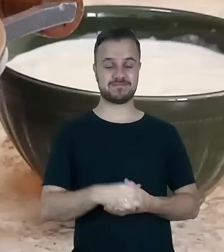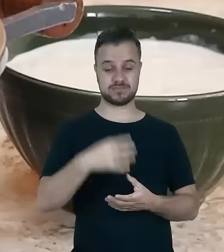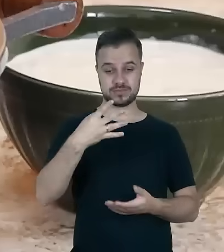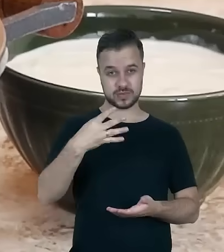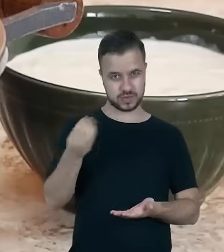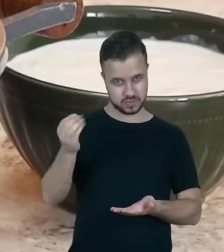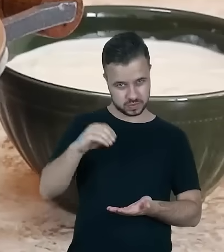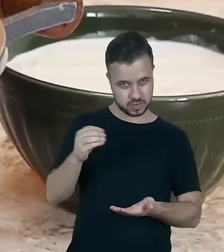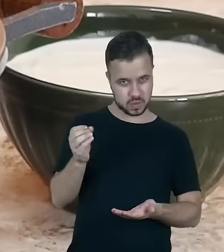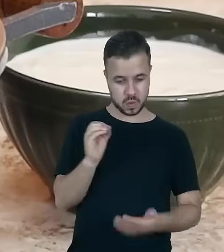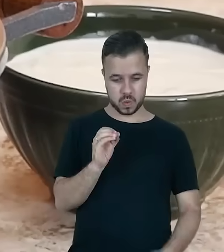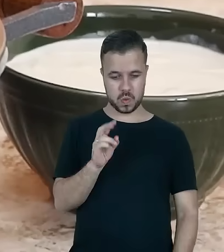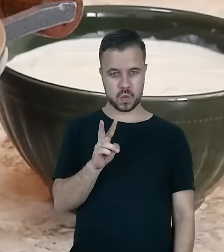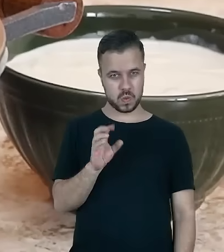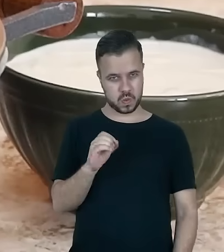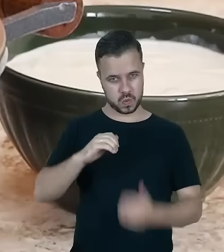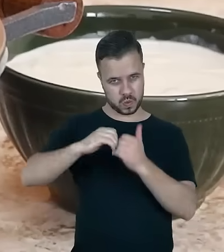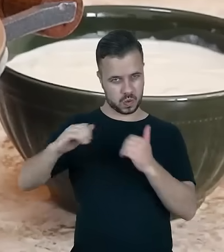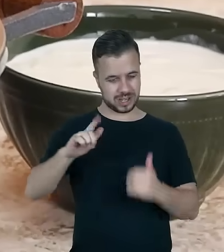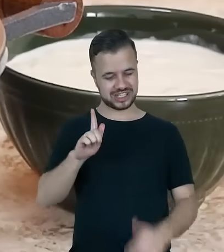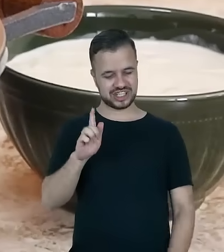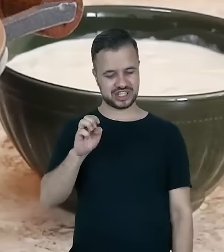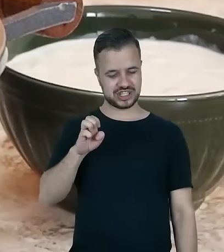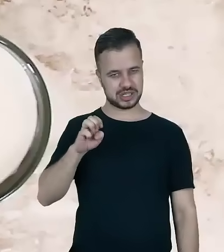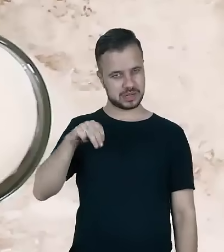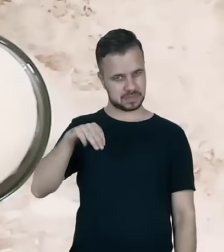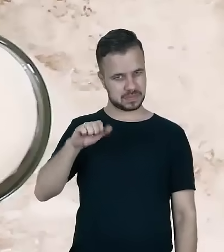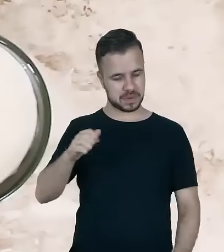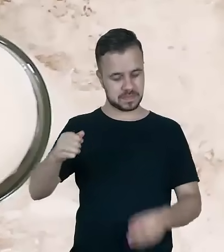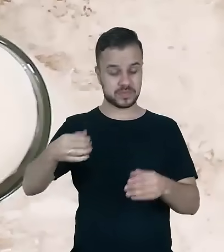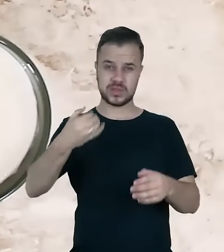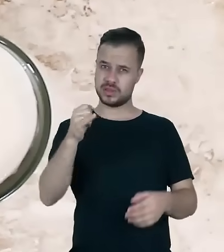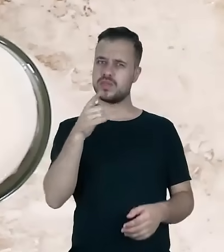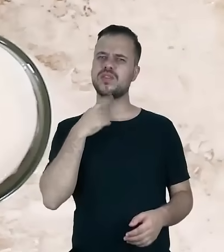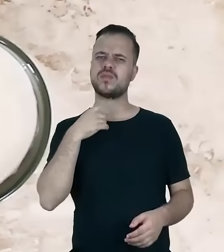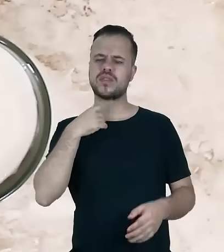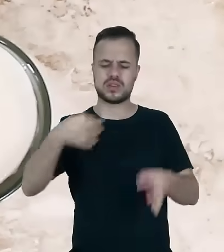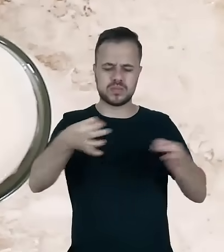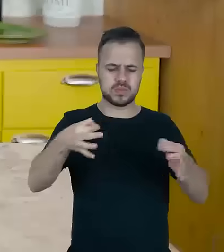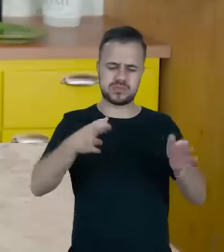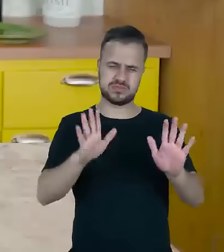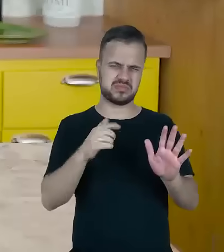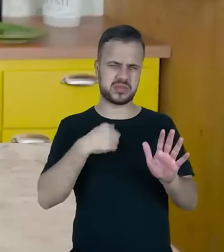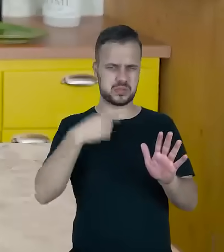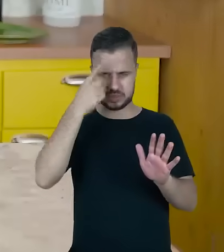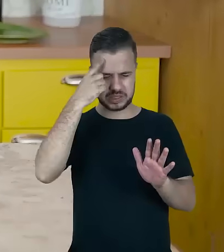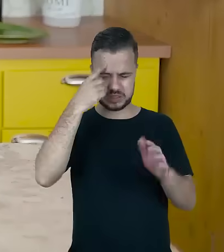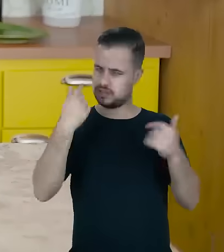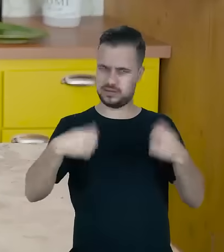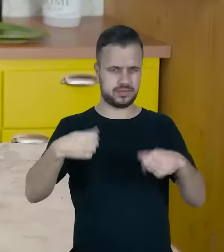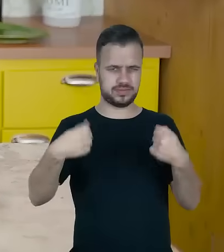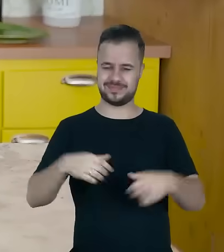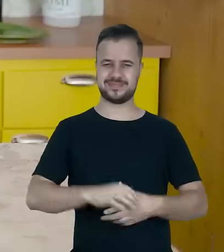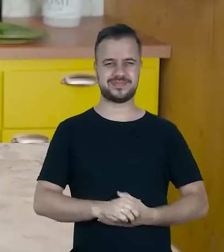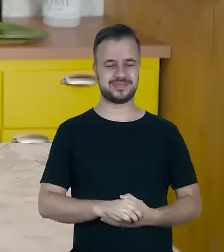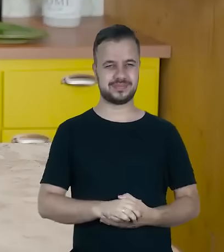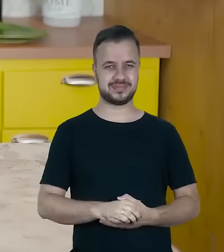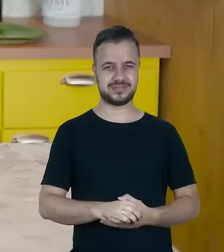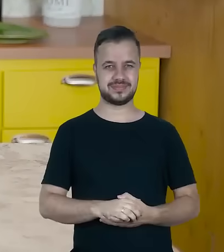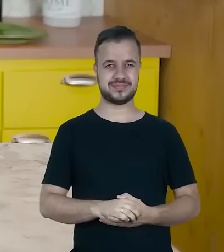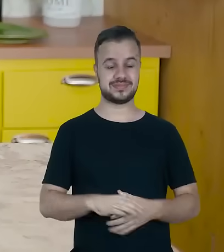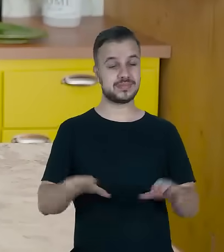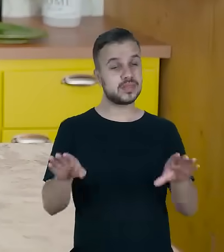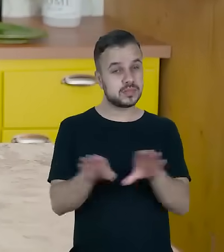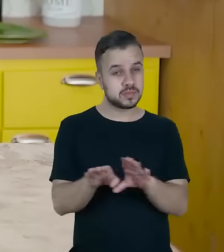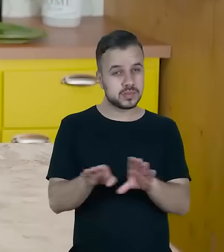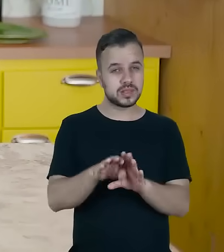colocar 4 gemas. Se você quiser, você pode peneirar, mas aqui no meu caso não vejo necessidade, tá bom? Vou colocar